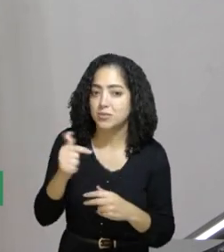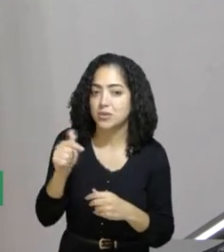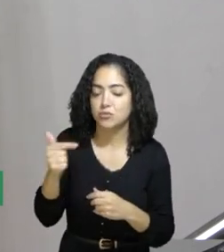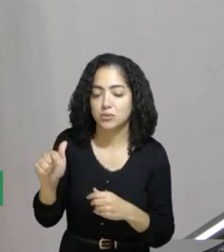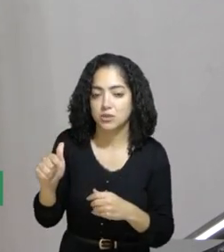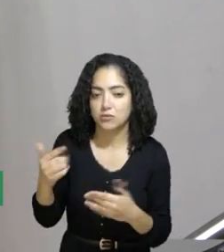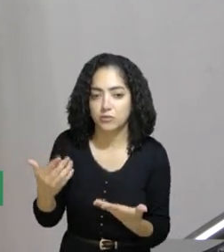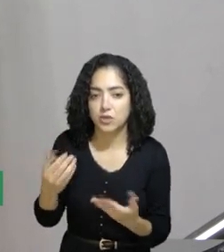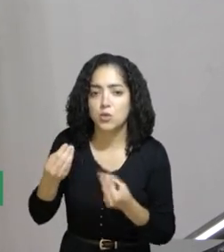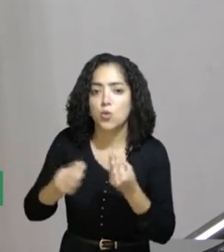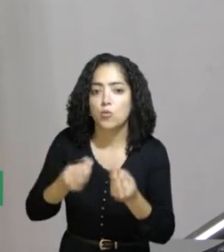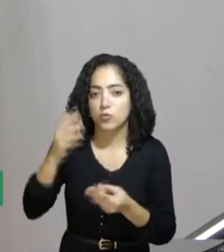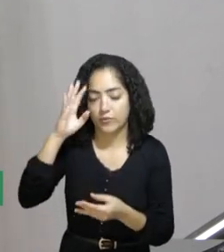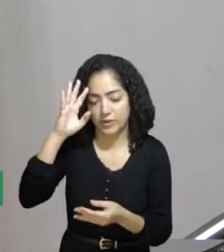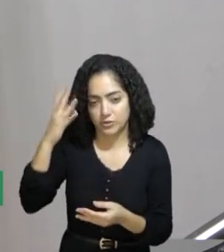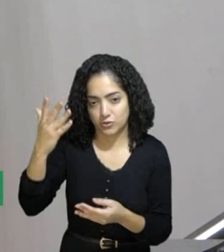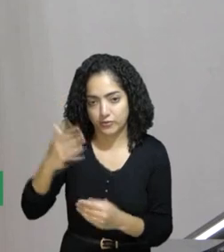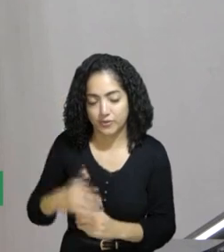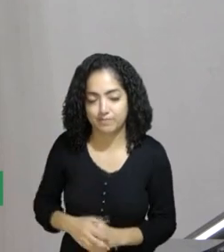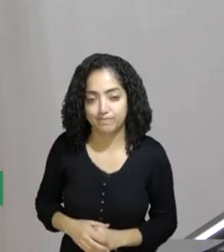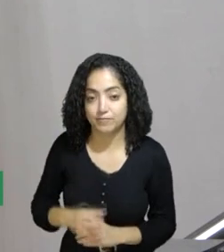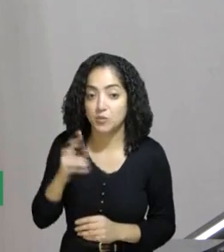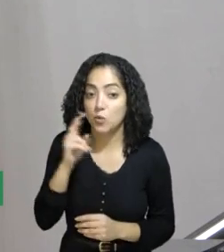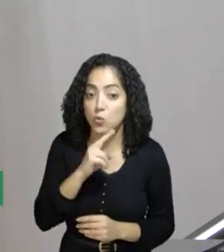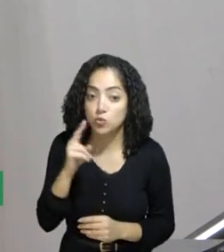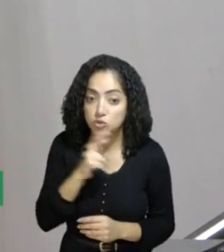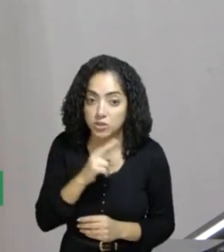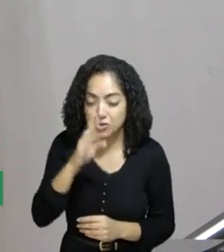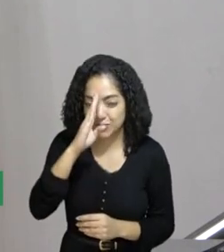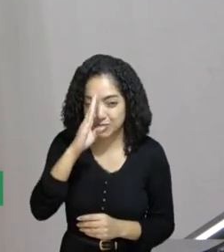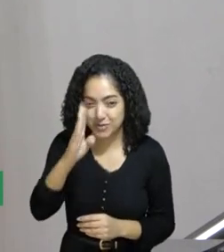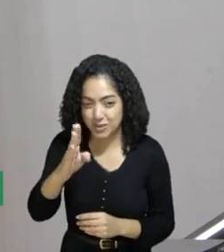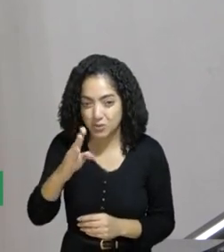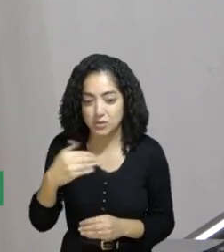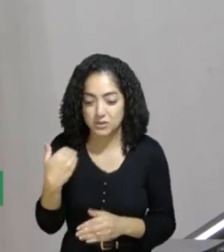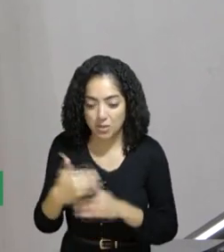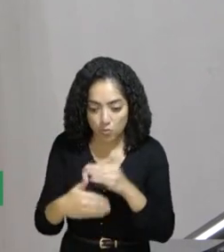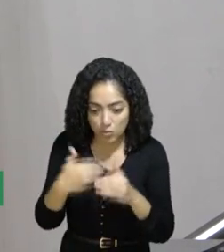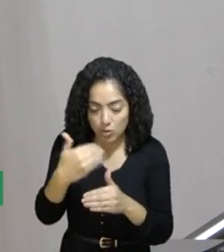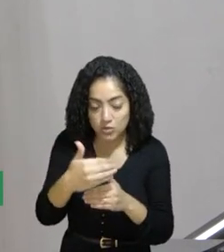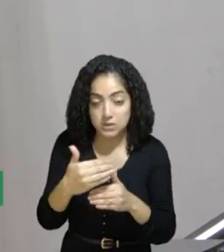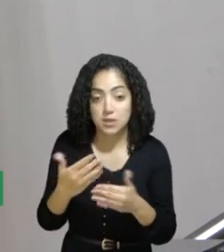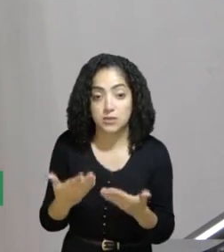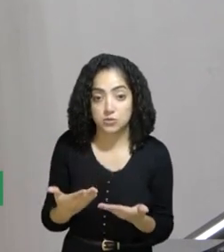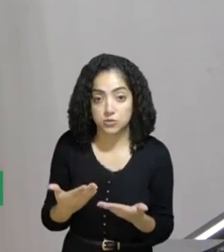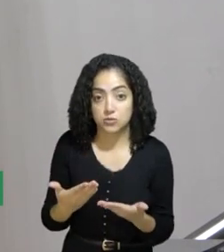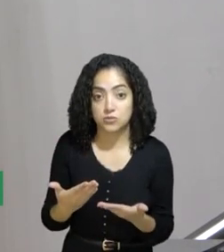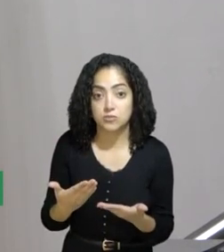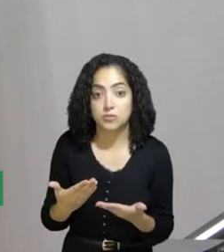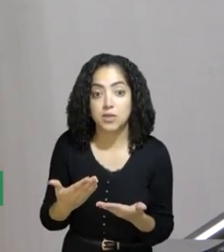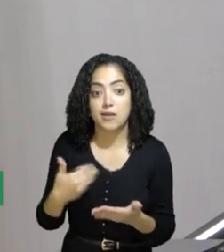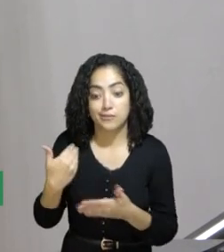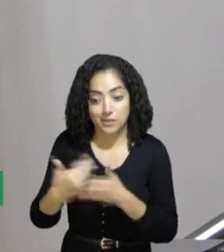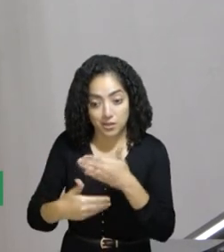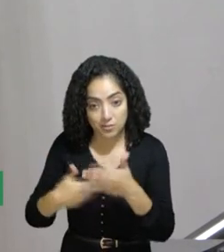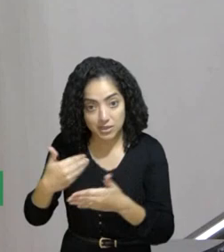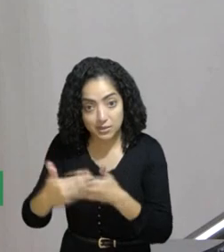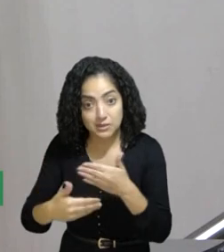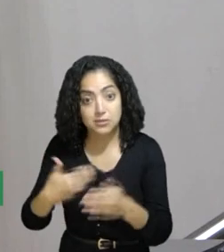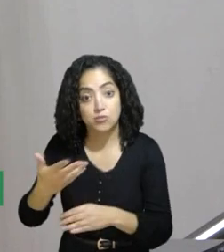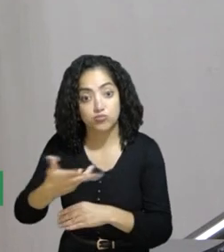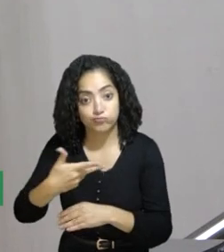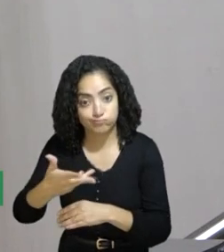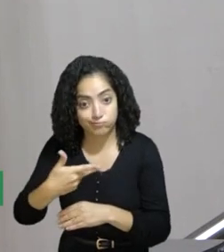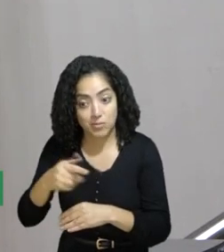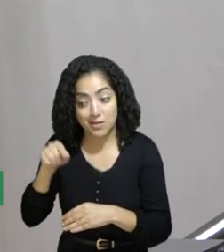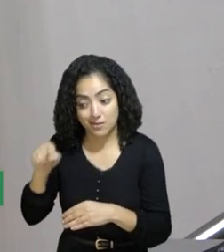podemos resolver? É urgente priorizar o processo já em andamento para que ele tenha tramitação ágil e a